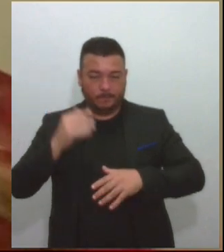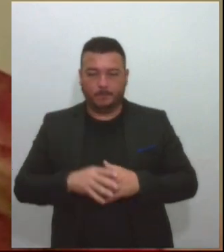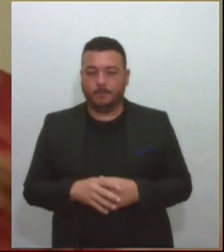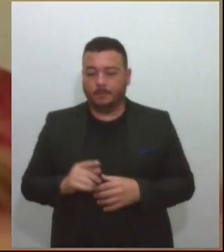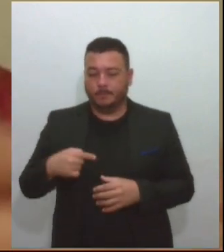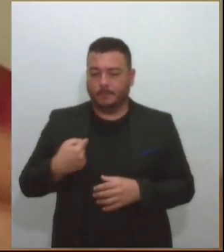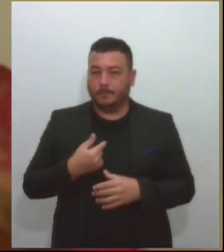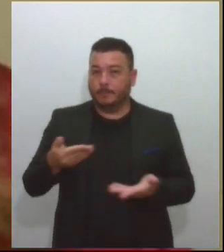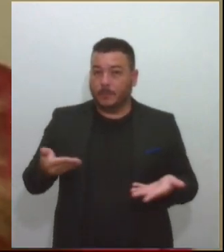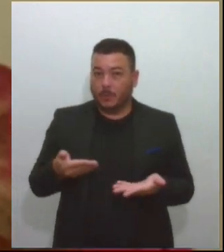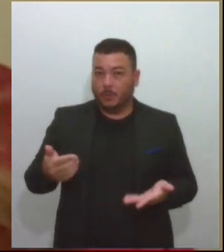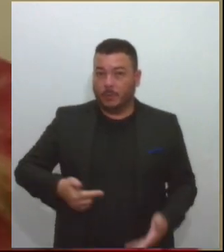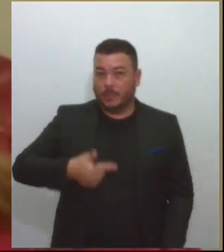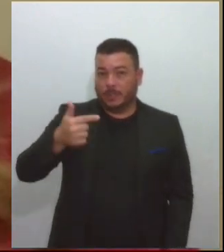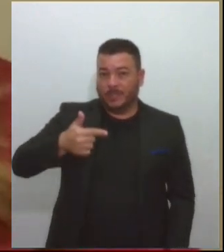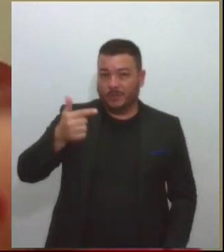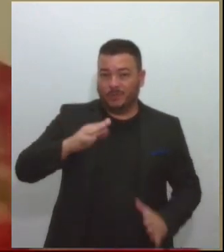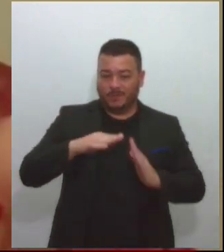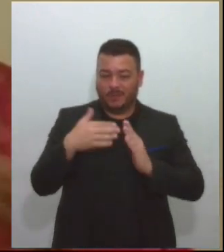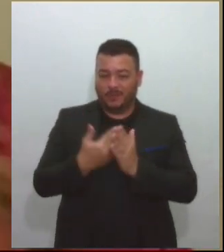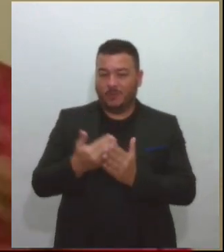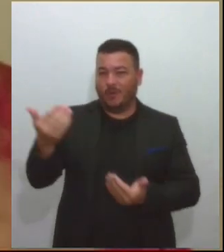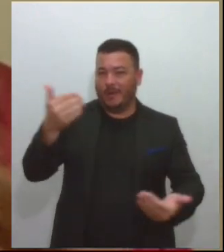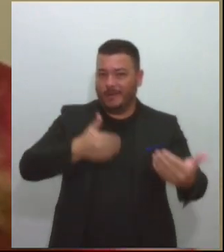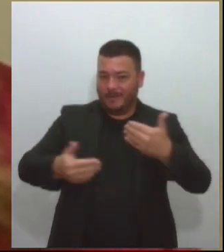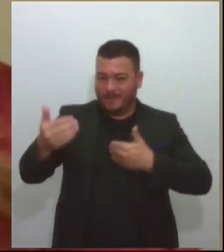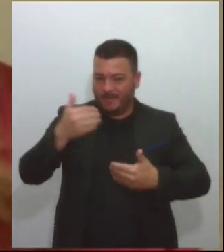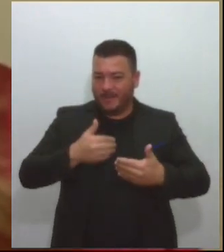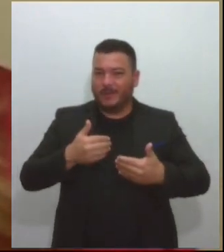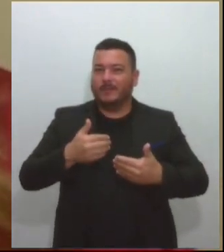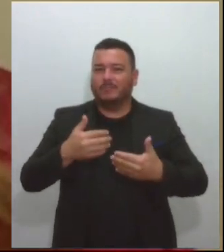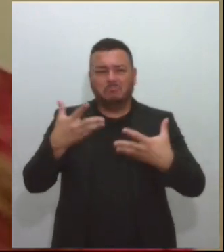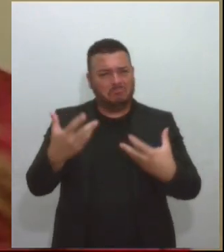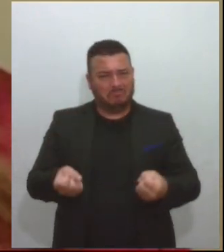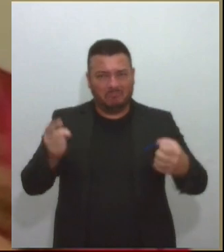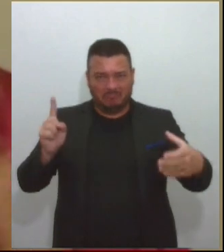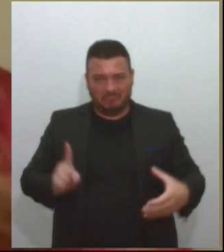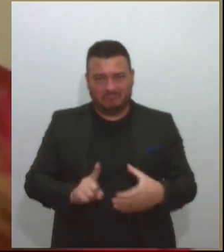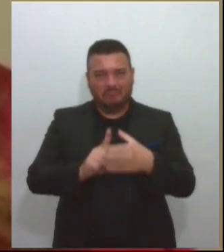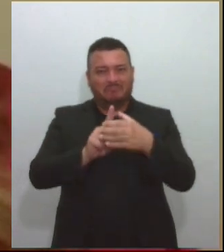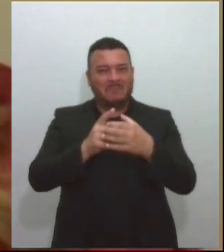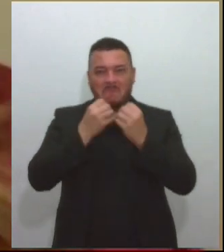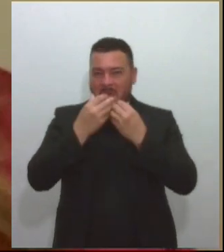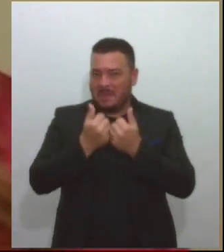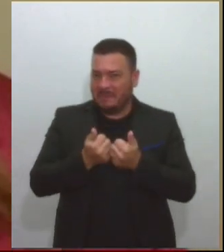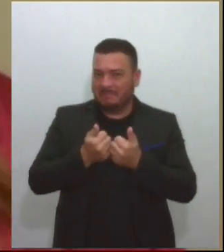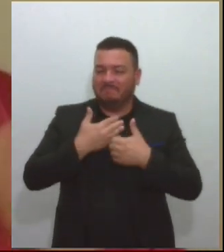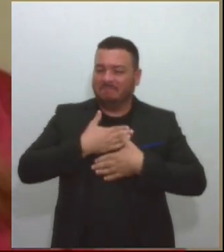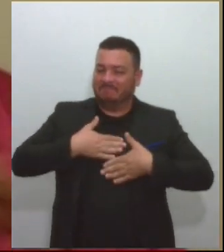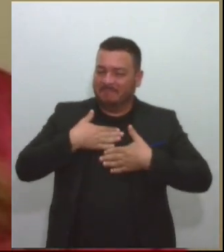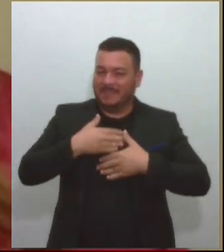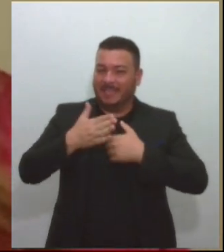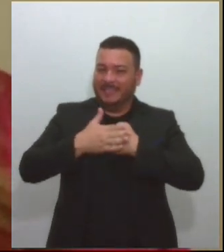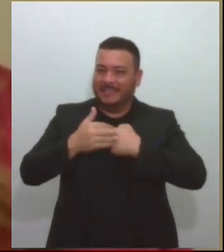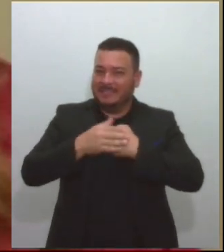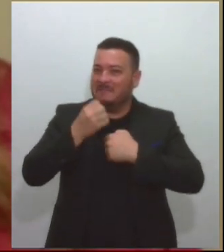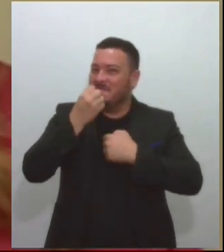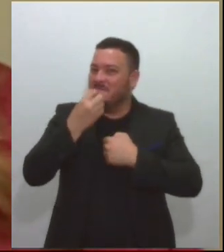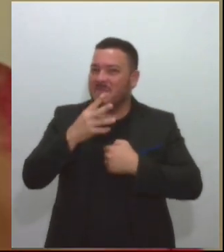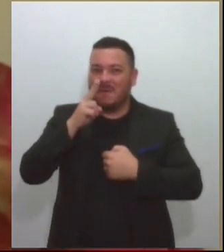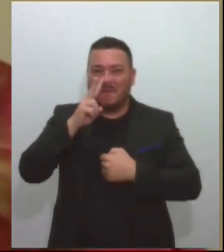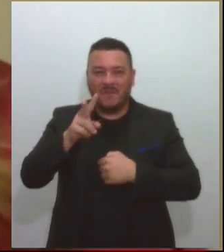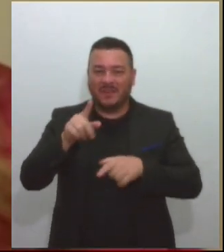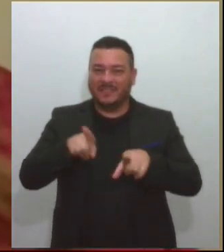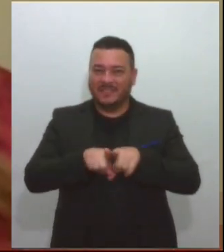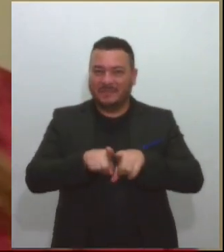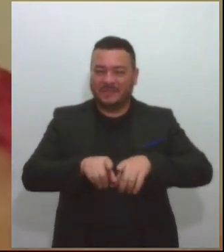segunda escola que nós chegamos, que nos recebeu de braços abertos, é uma alegria muito grande estar nessas escolas,